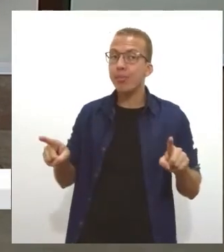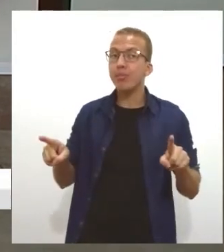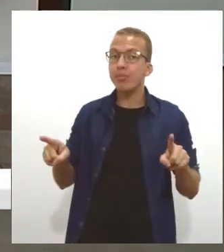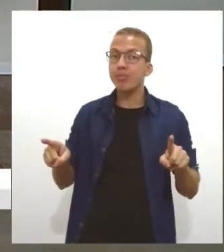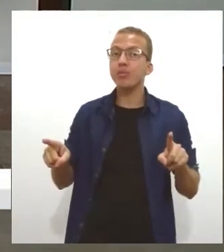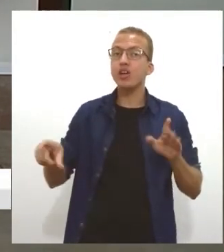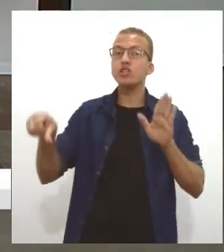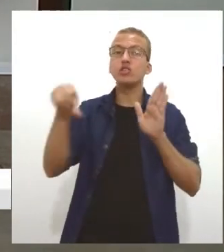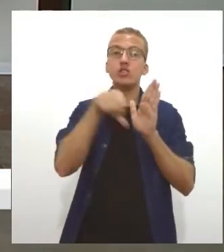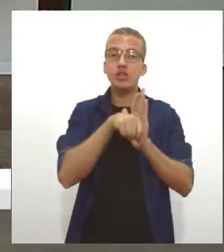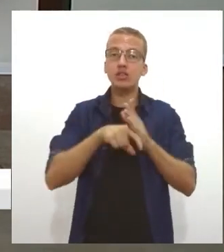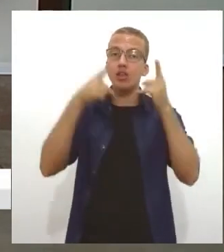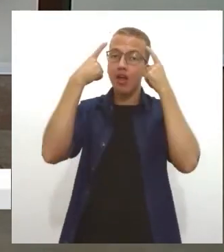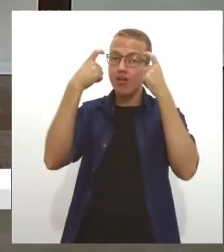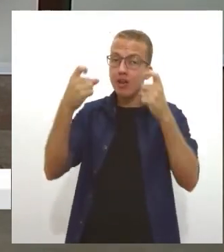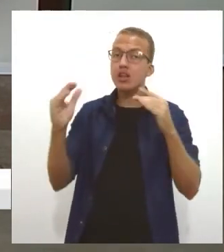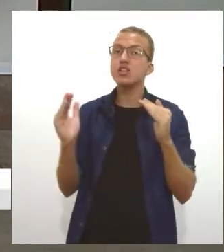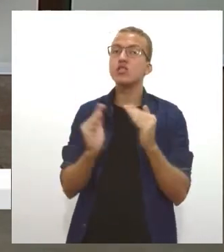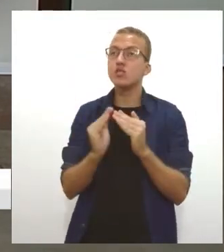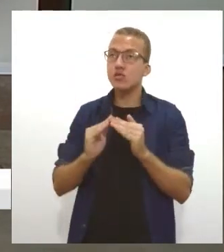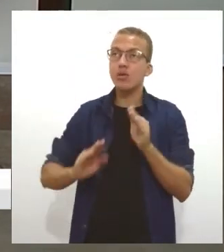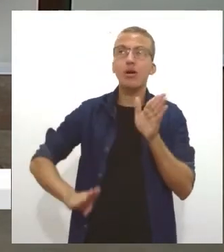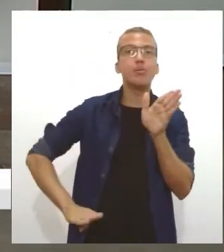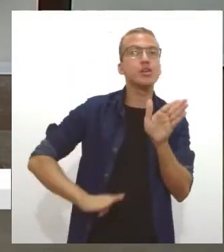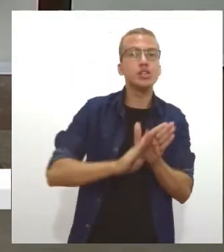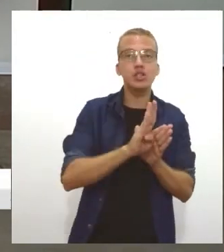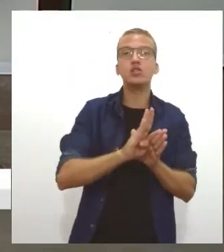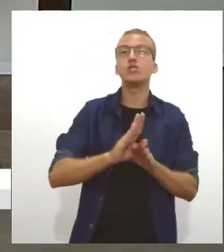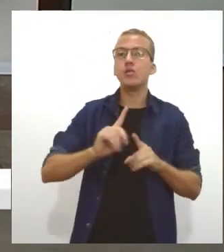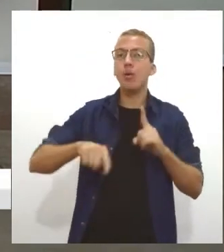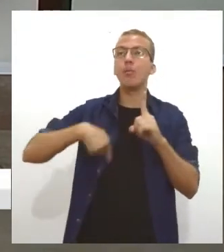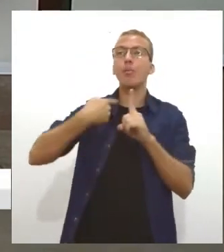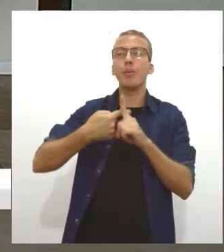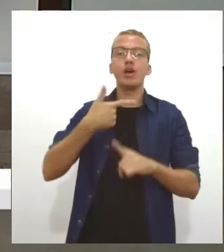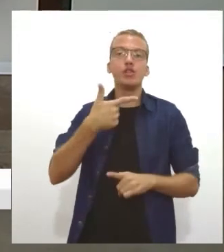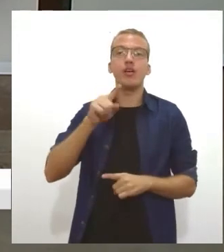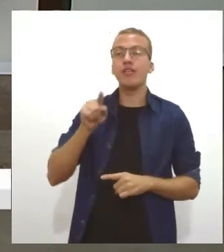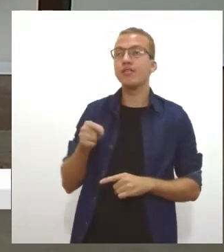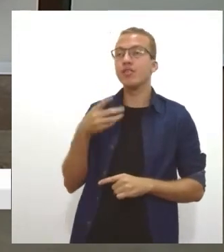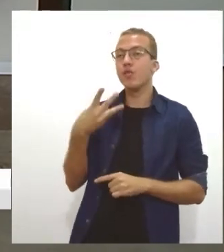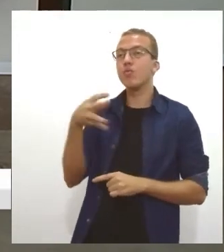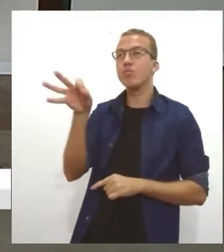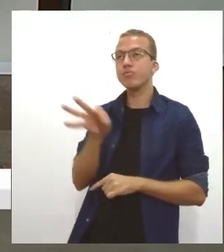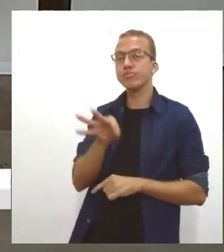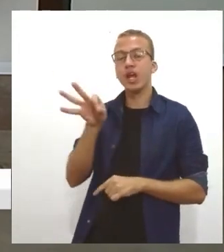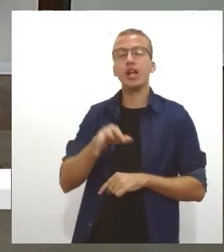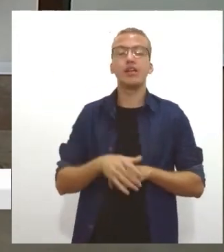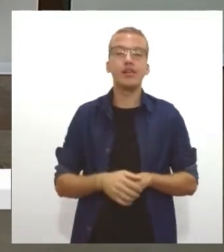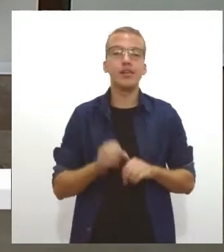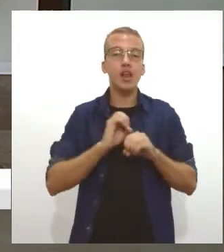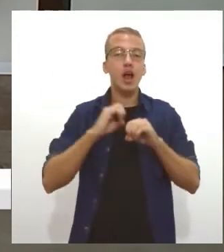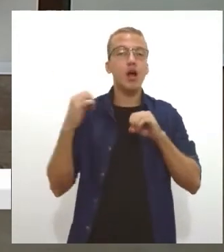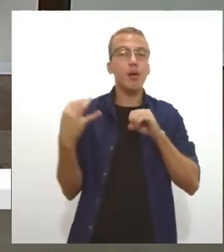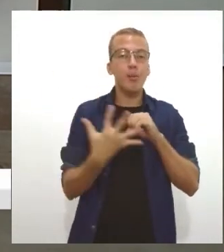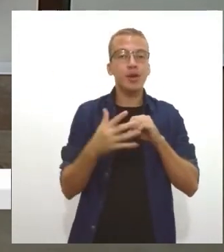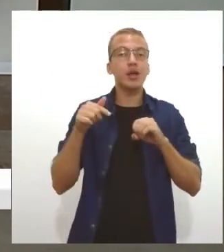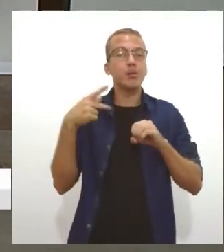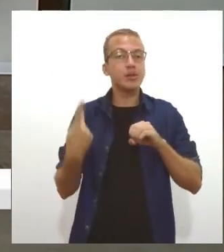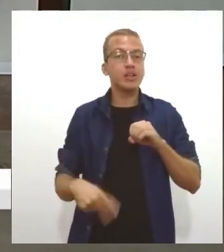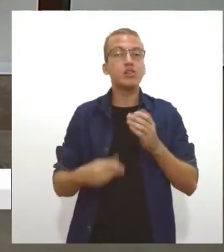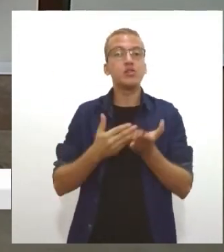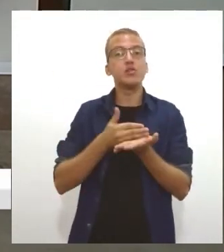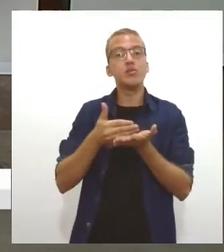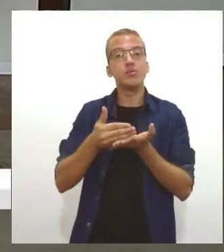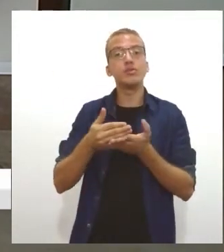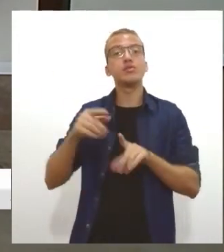2,4%. Né? Está aí o número mostrando. A pandemia da Covid-19 começou no estado em março, né, os primeiros decretos, e